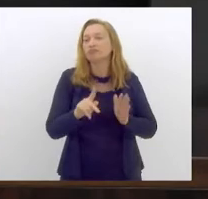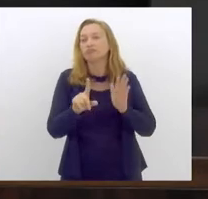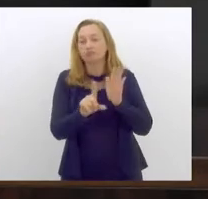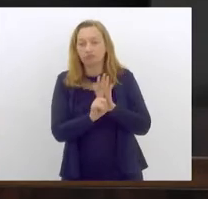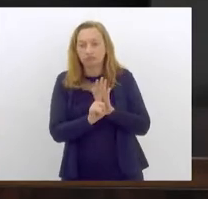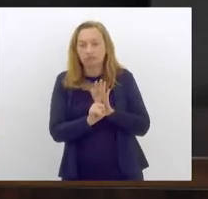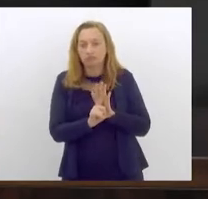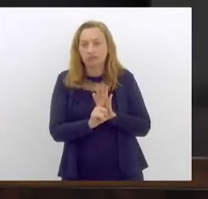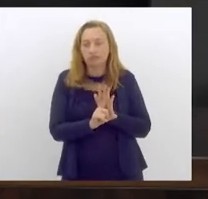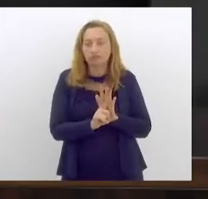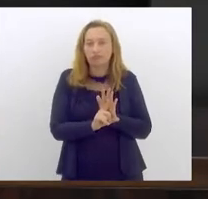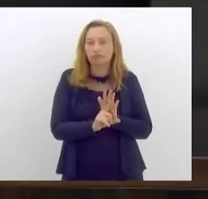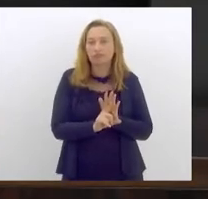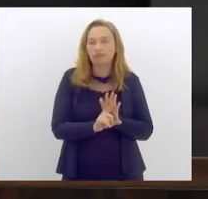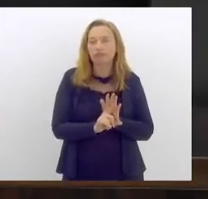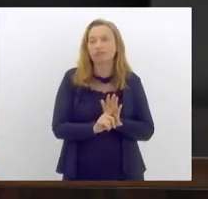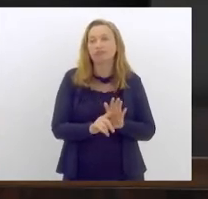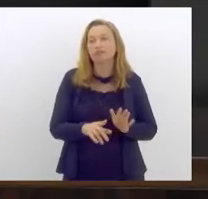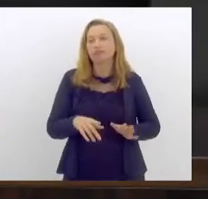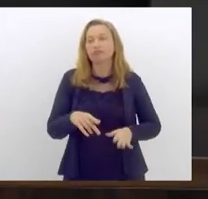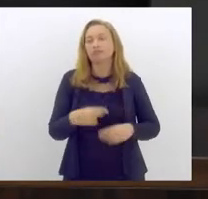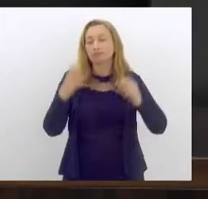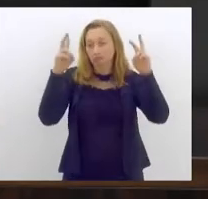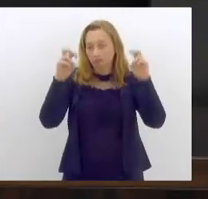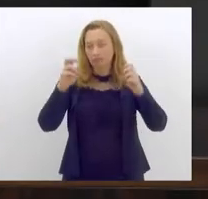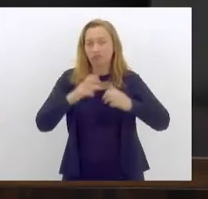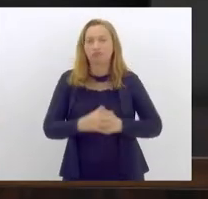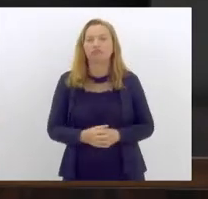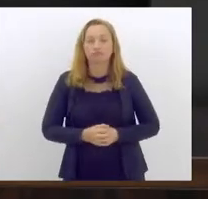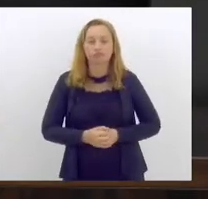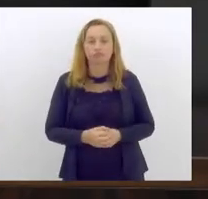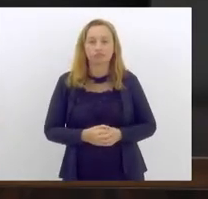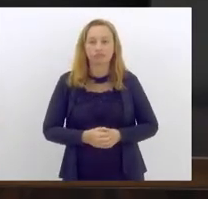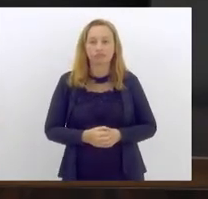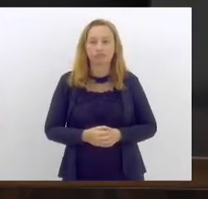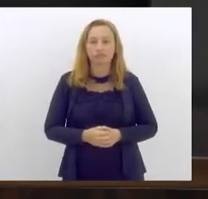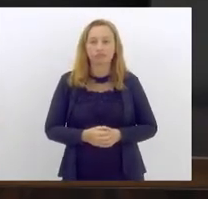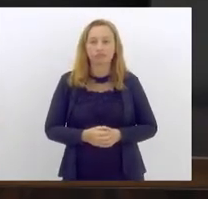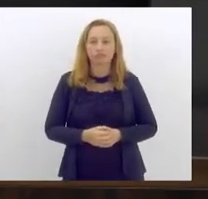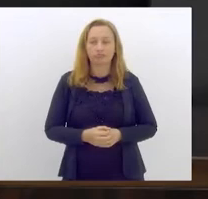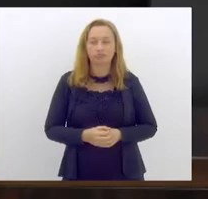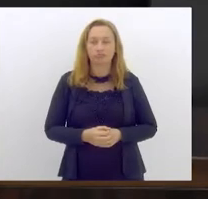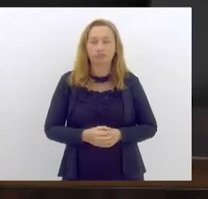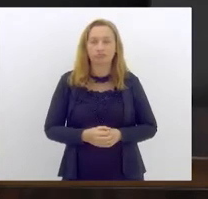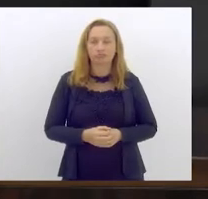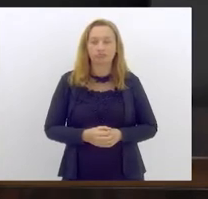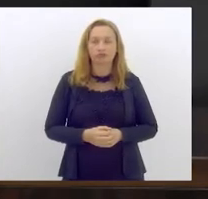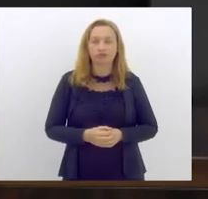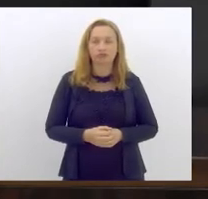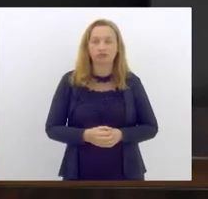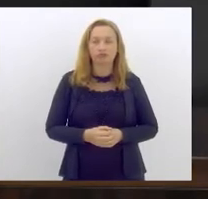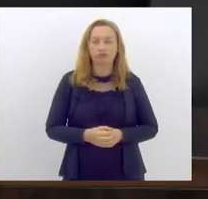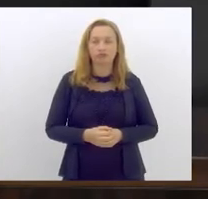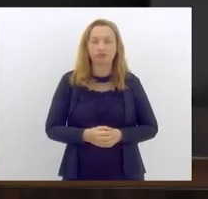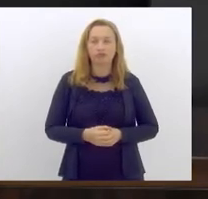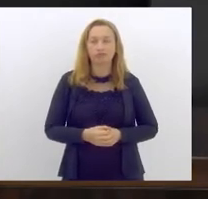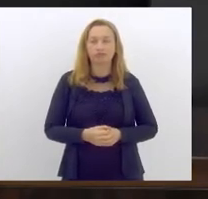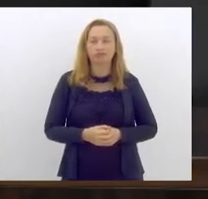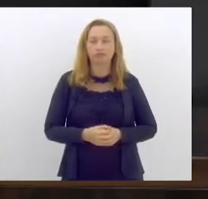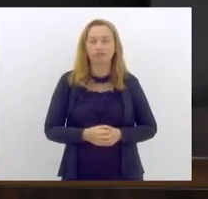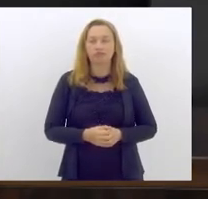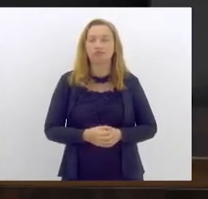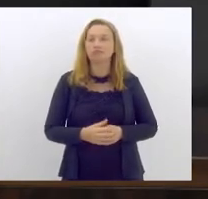né que dizem respeito a essas temáticas e isso faz um arcabouço de legalidade de